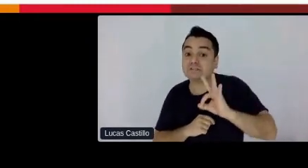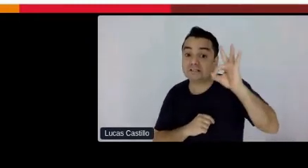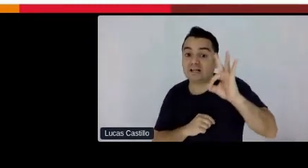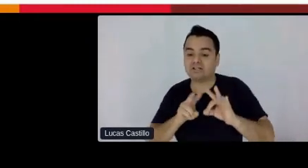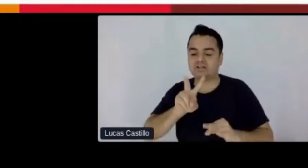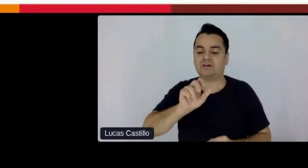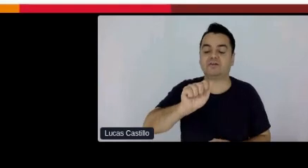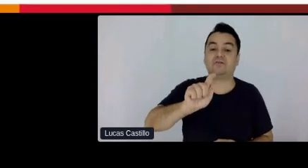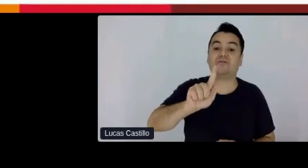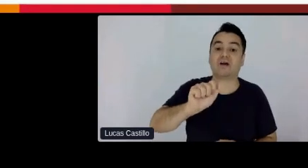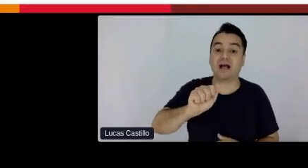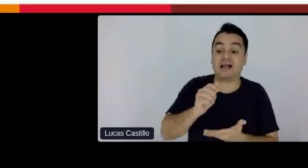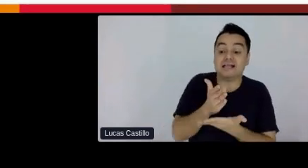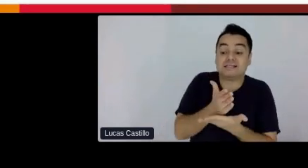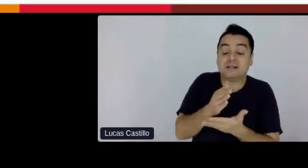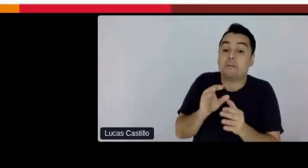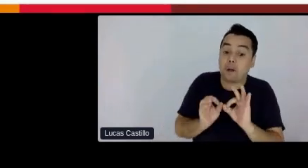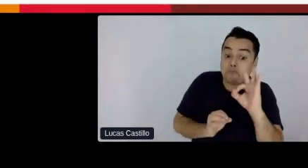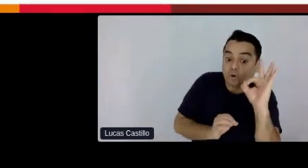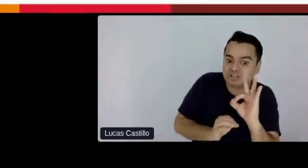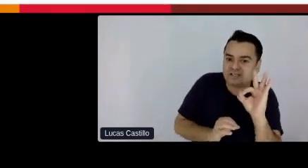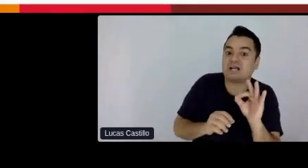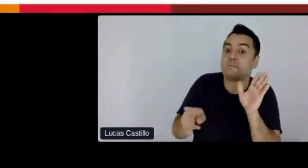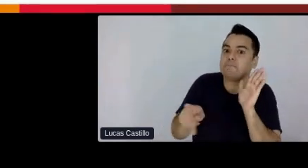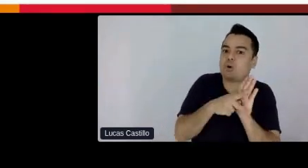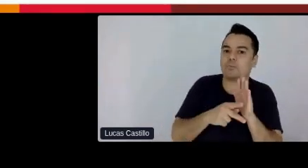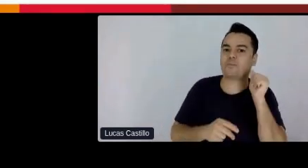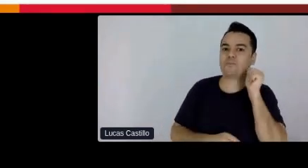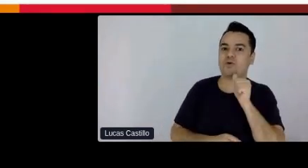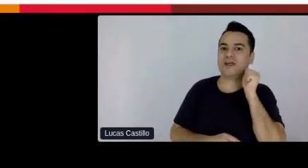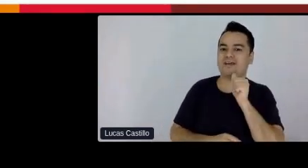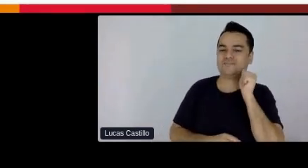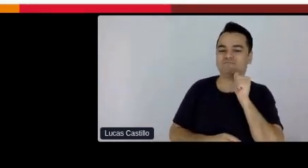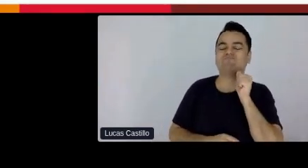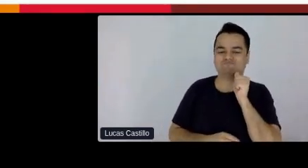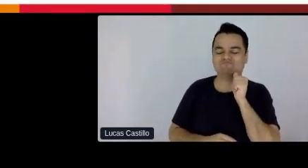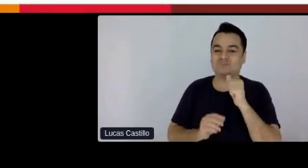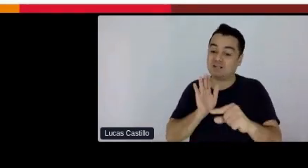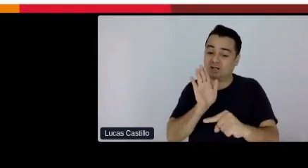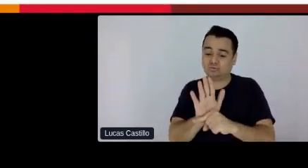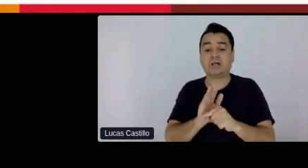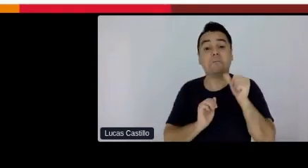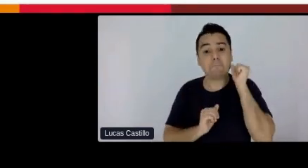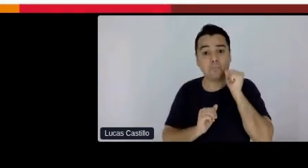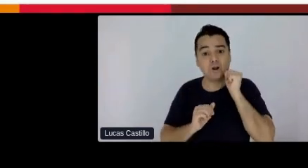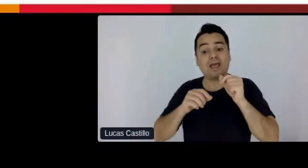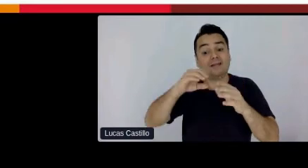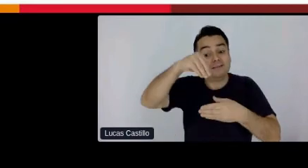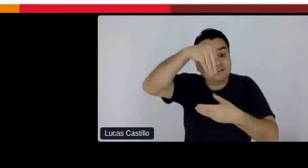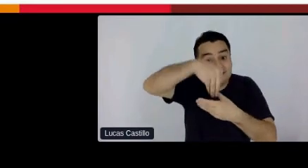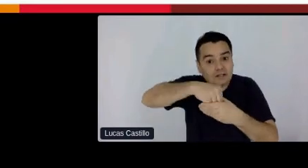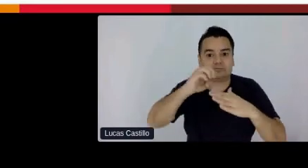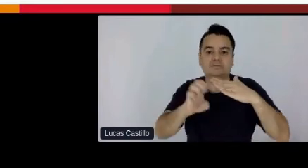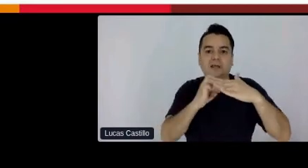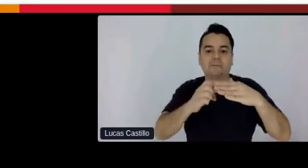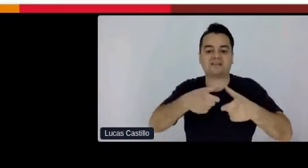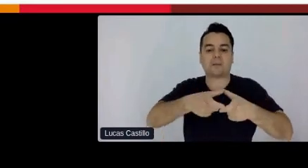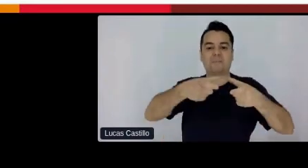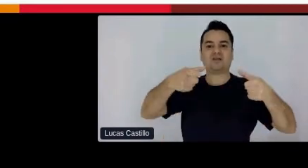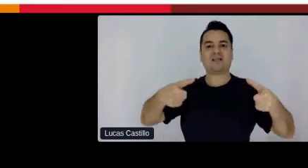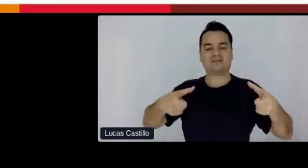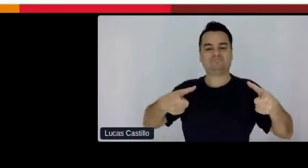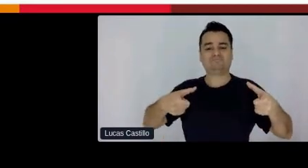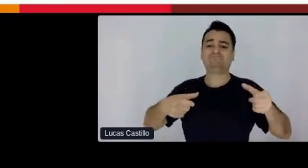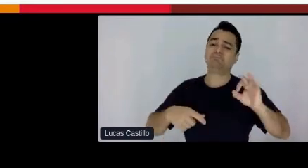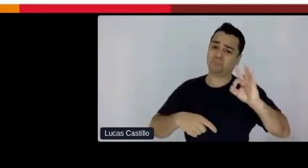separado para as mulheres, né? Então, a gente vai ter uma porcentagem de vagas para que a gente tenha mais estagiárias mulheres dentro da organização. Então, esse é